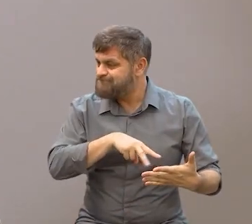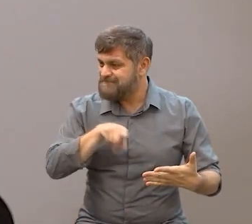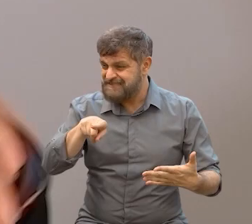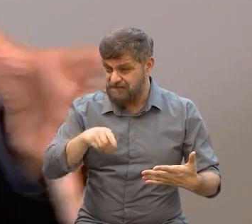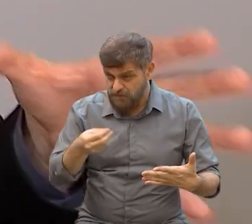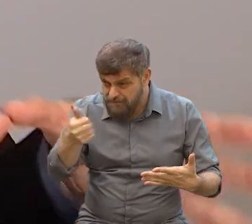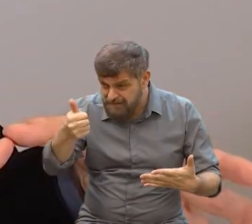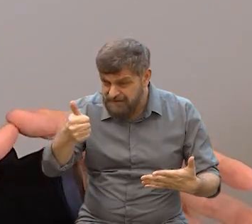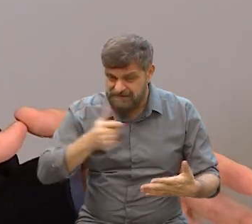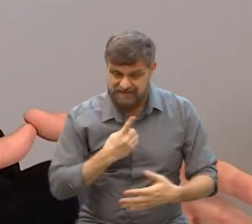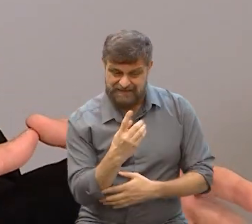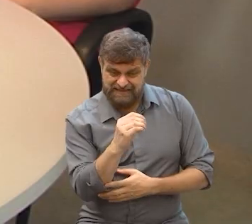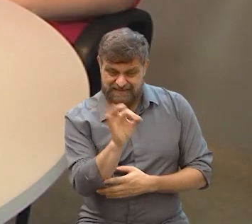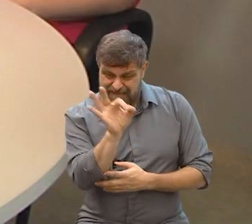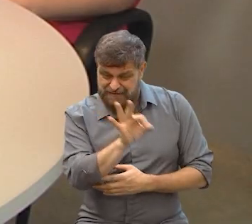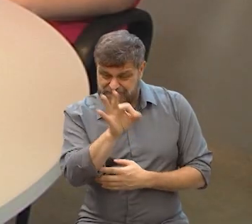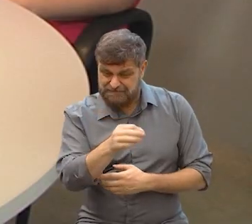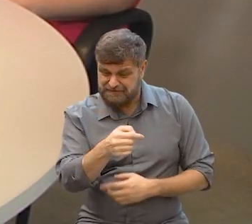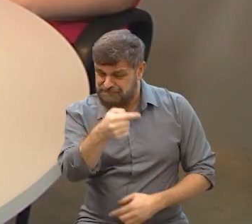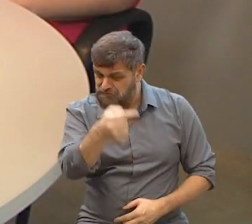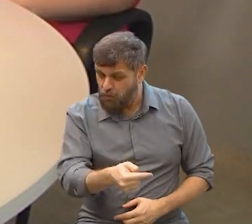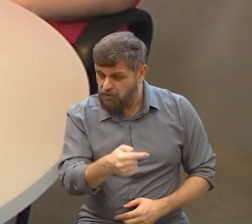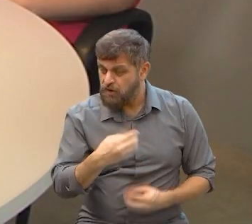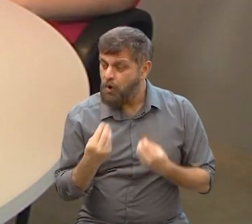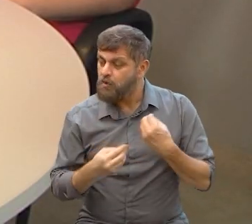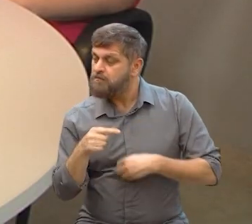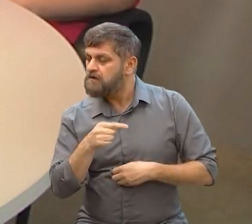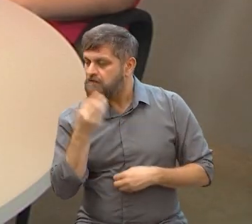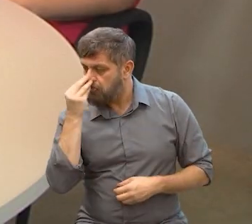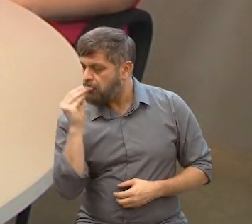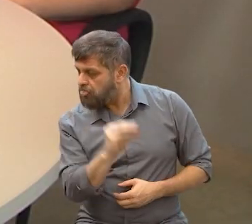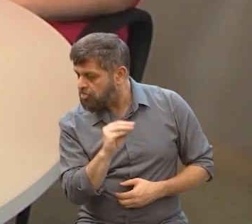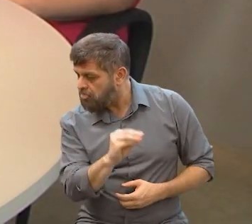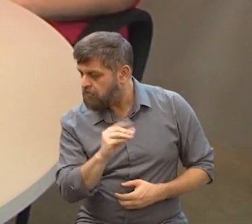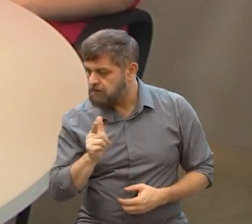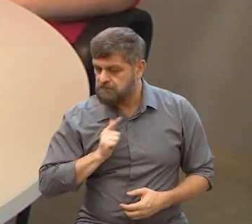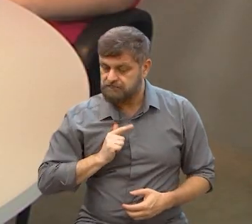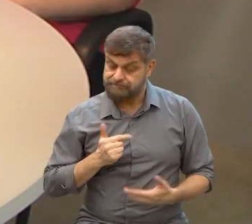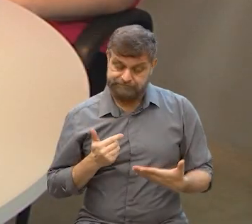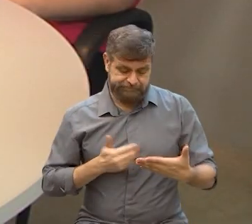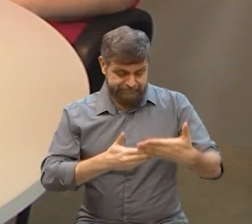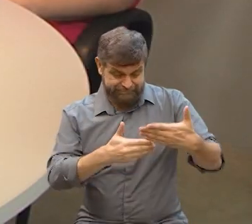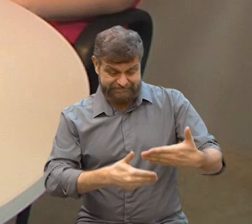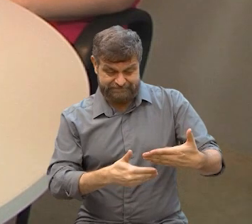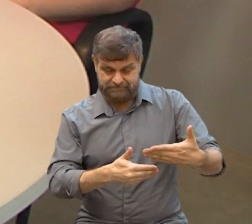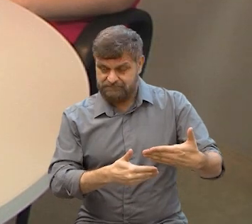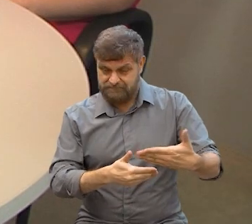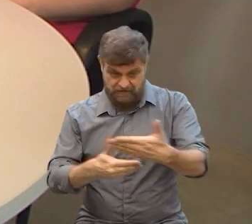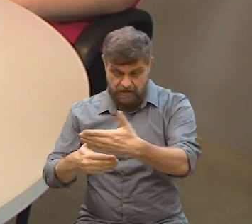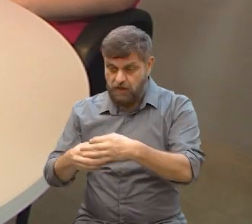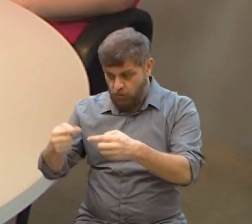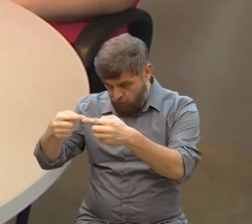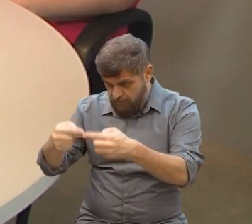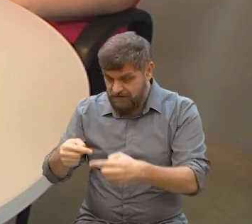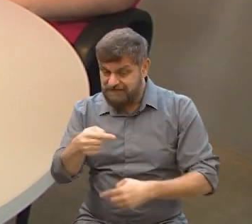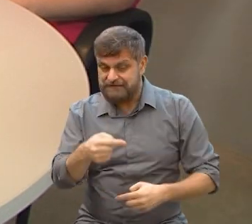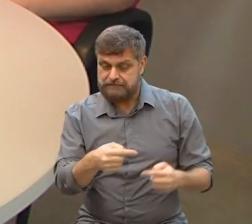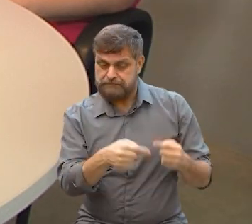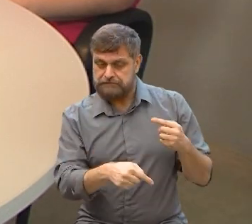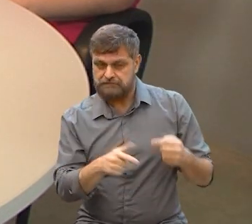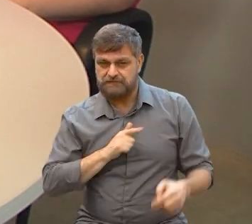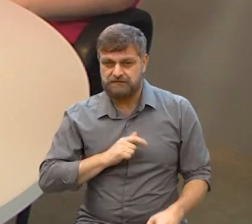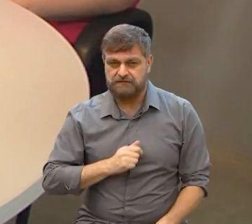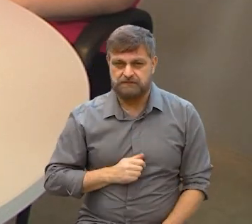bem, mas tem aqueles 10% também ainda que não foram bem. O que você faz com aquilo? Nosso ensino ele é para os bons, teoricamente. Né? O que é um aluno bom ou ruim? Todo